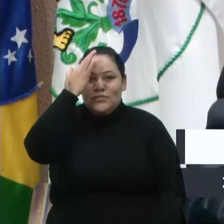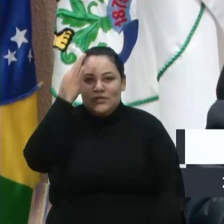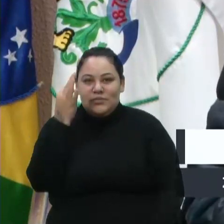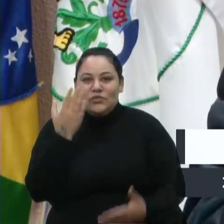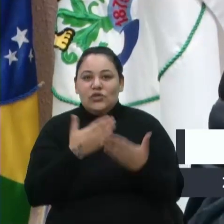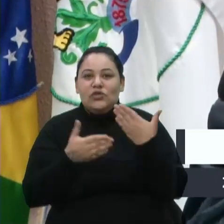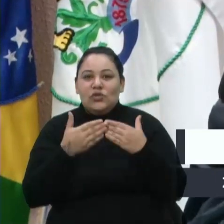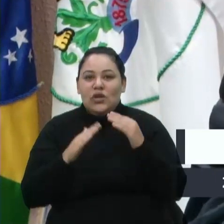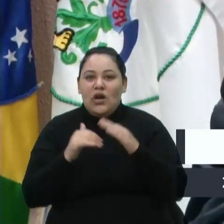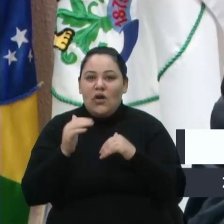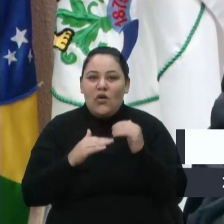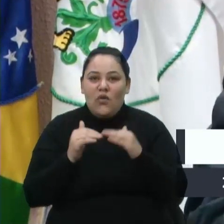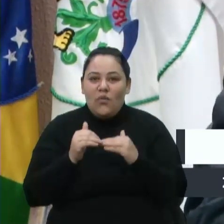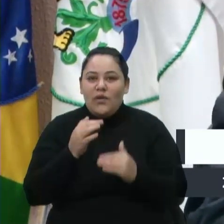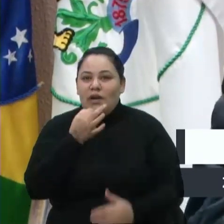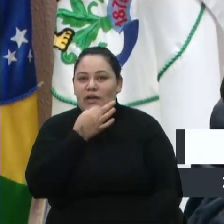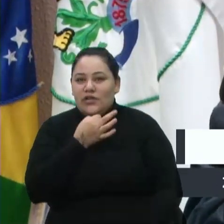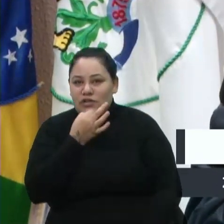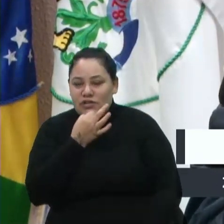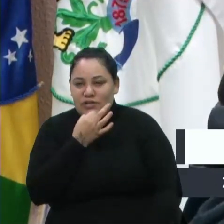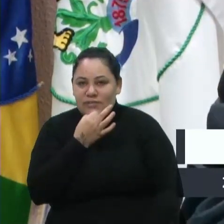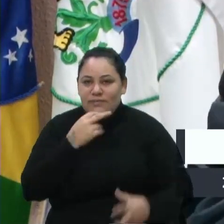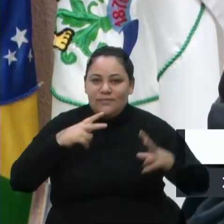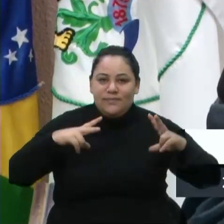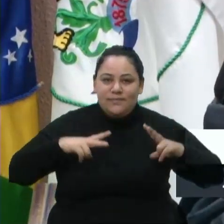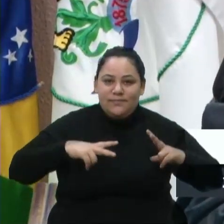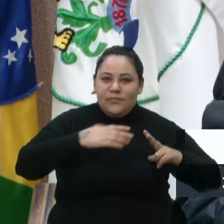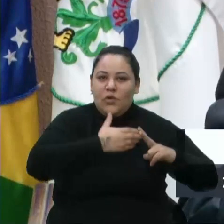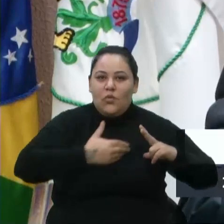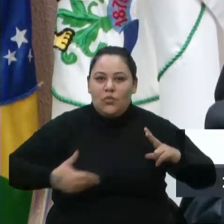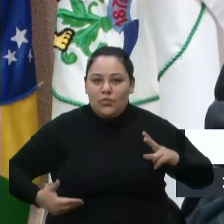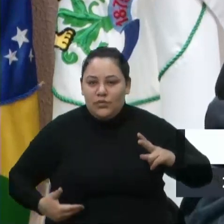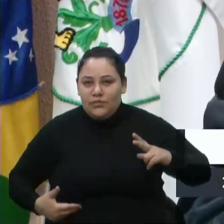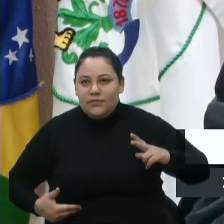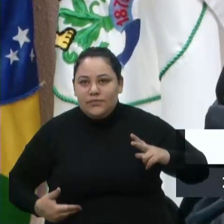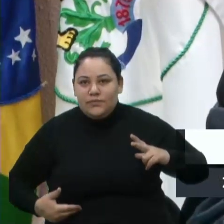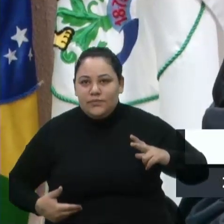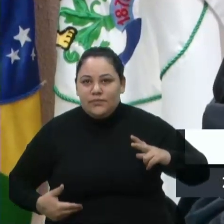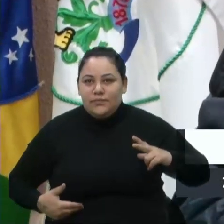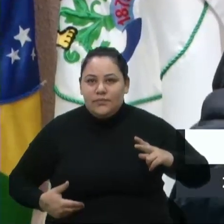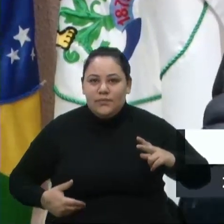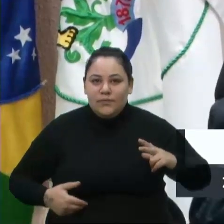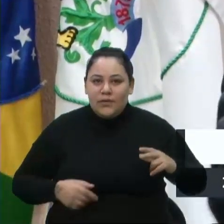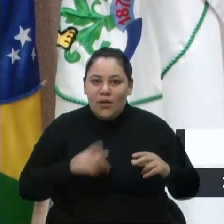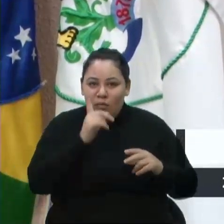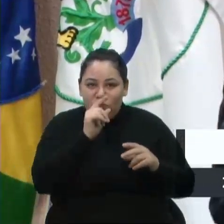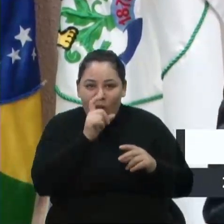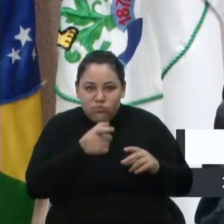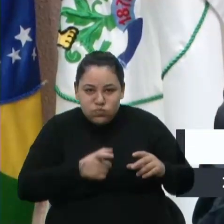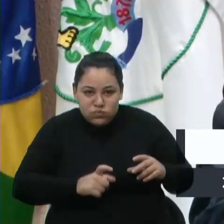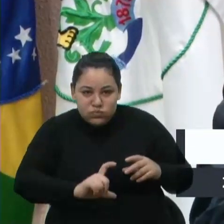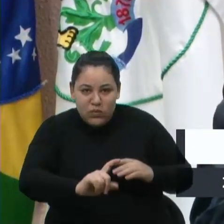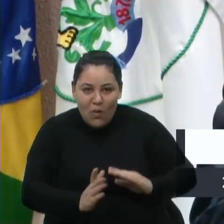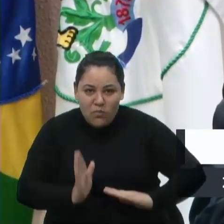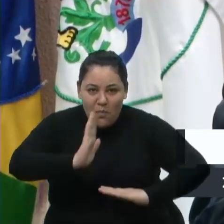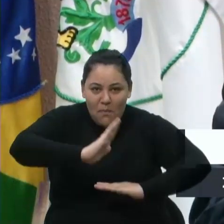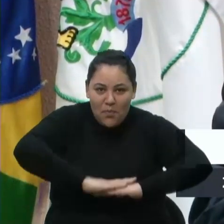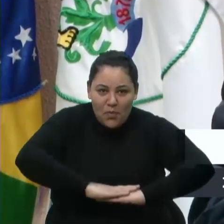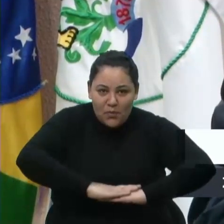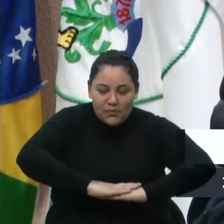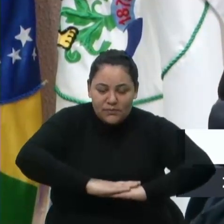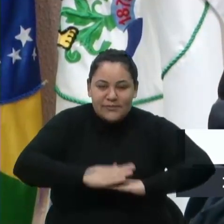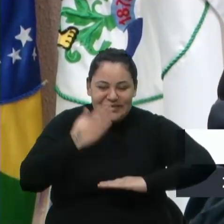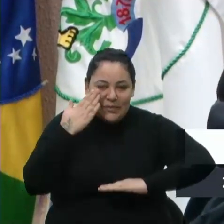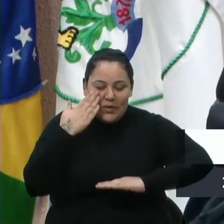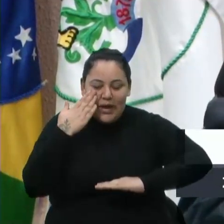de Caxias do Sul, por exemplo, tanto privada quanto pública, a tampa de bueiro, a própria Praça Dante, né, a gente